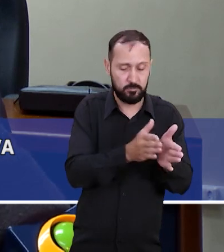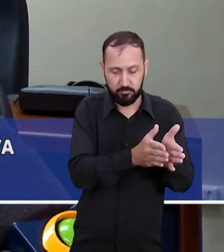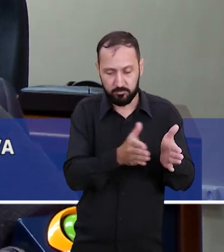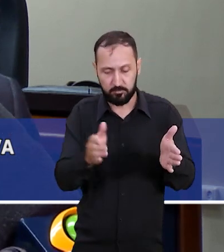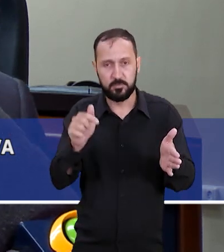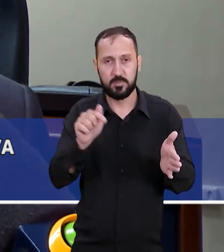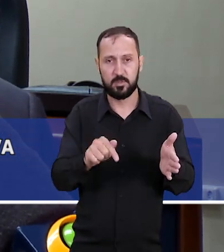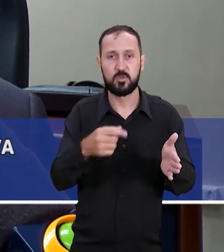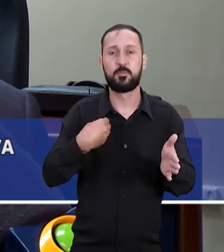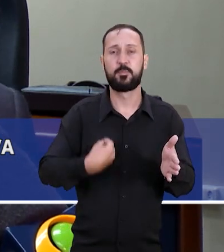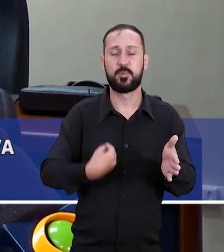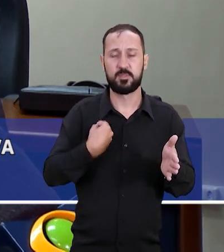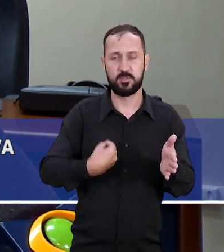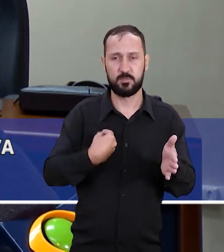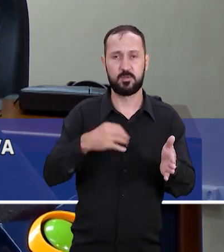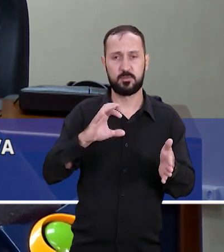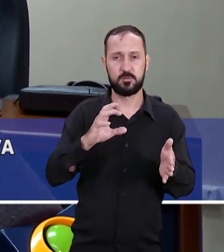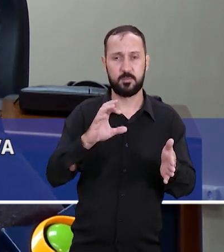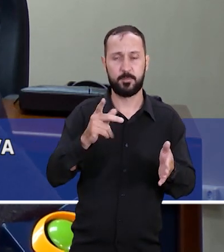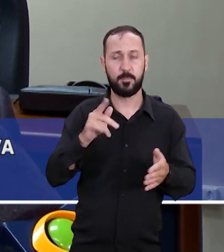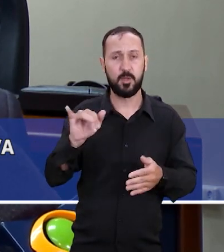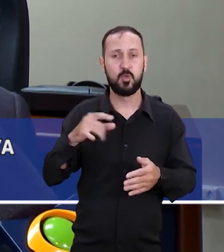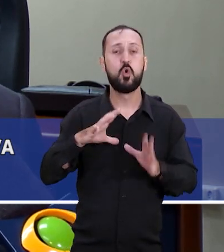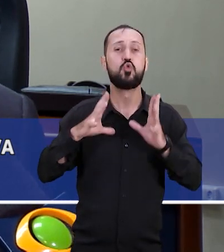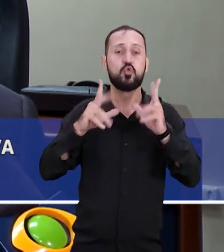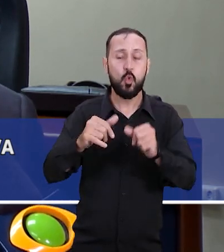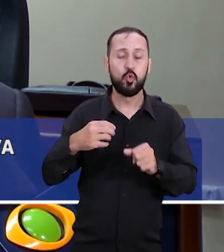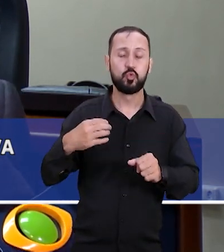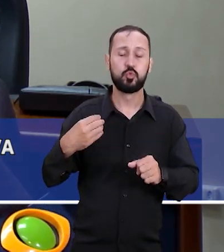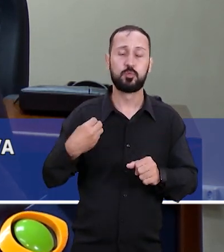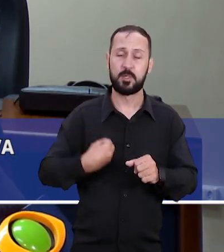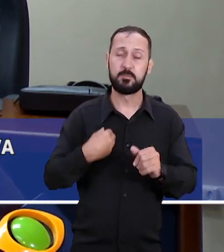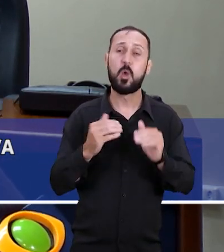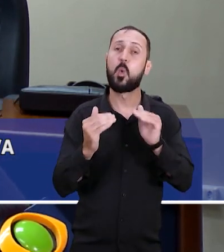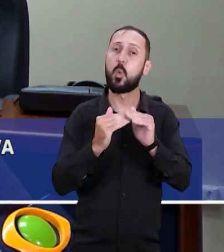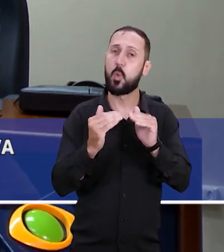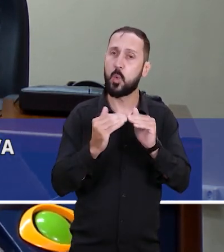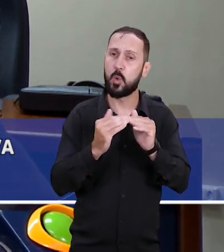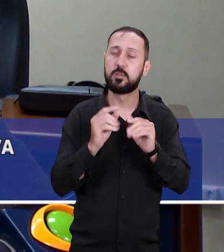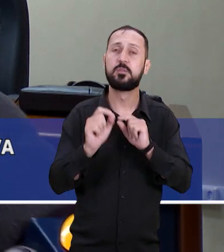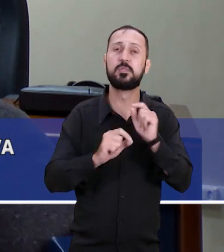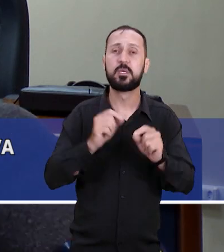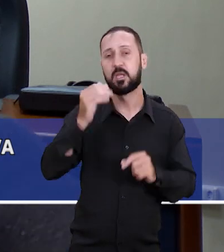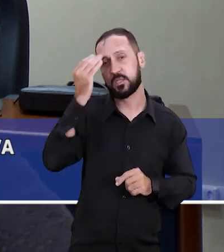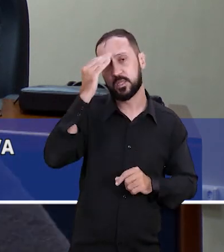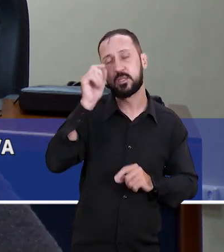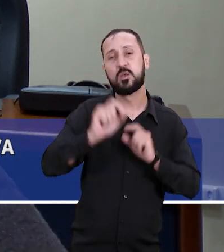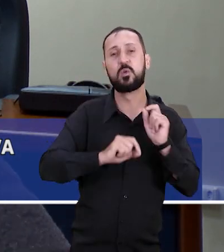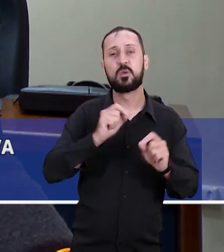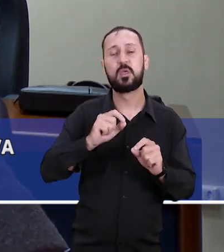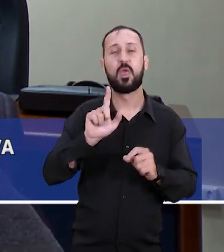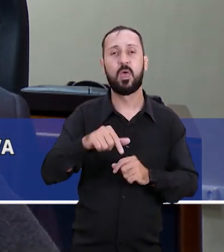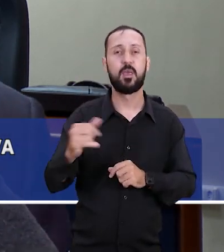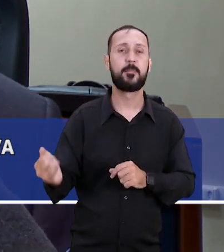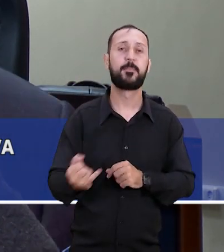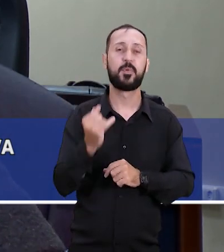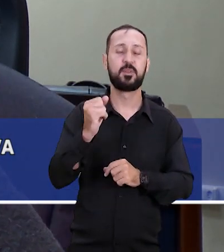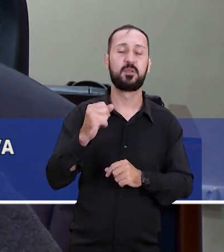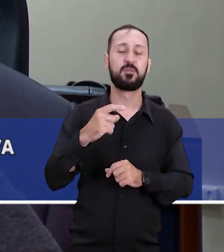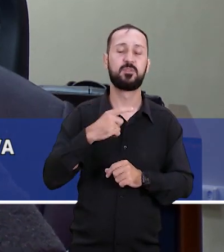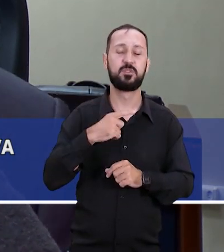etapa, os membros da CPI, com a concordância de todos que participaram até o momento, entenderam